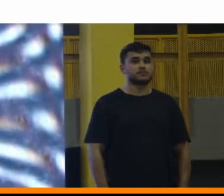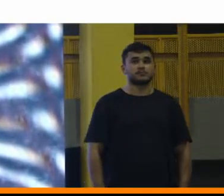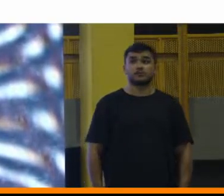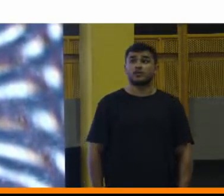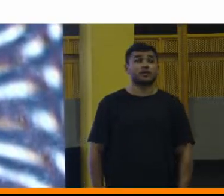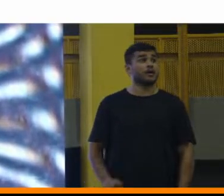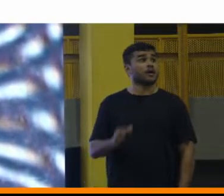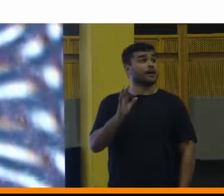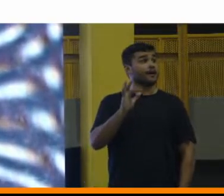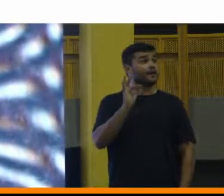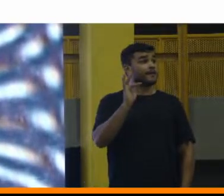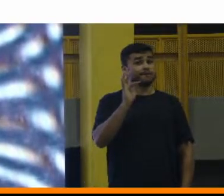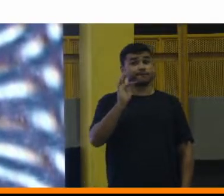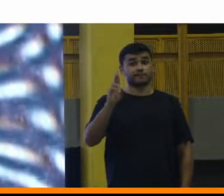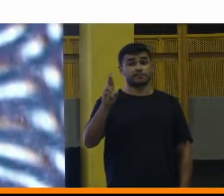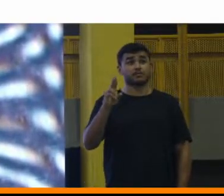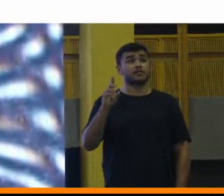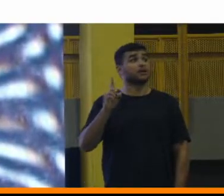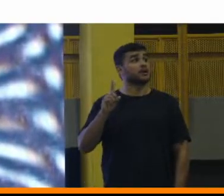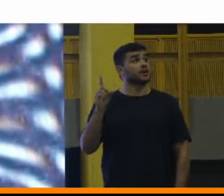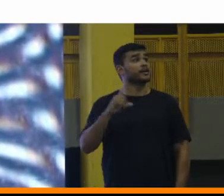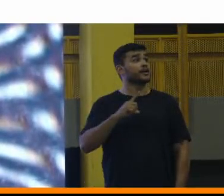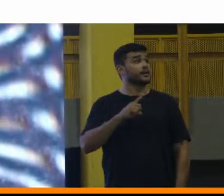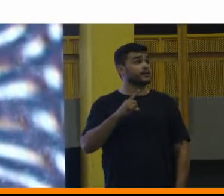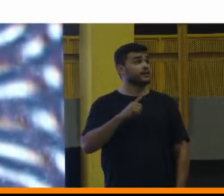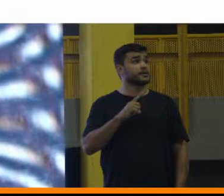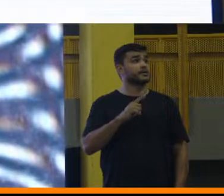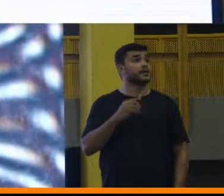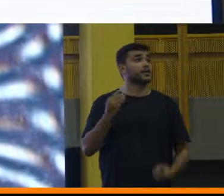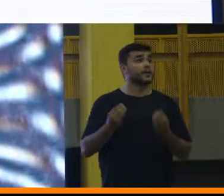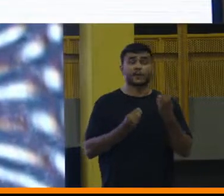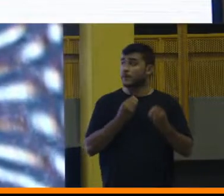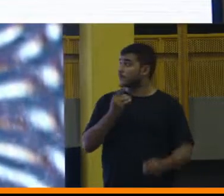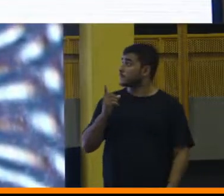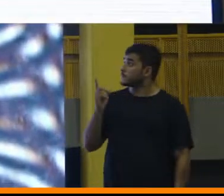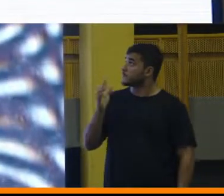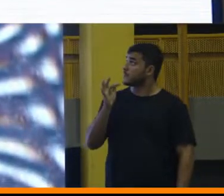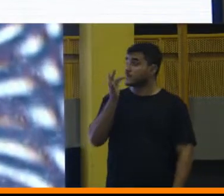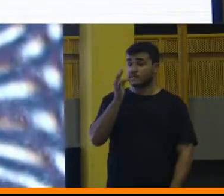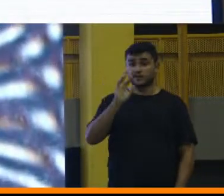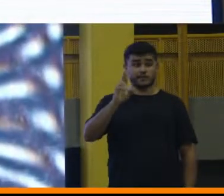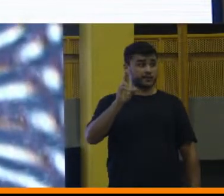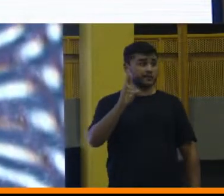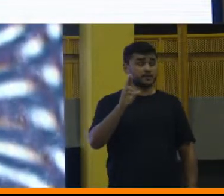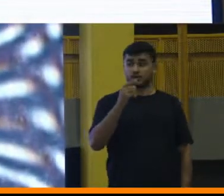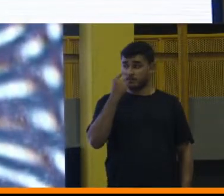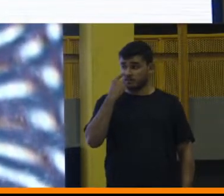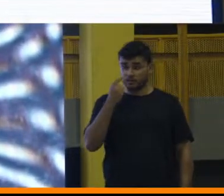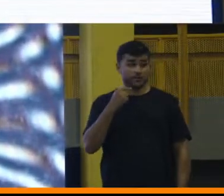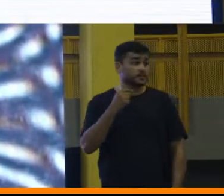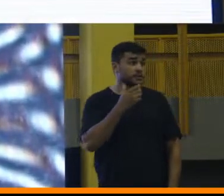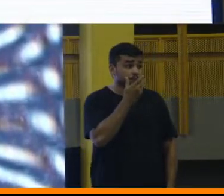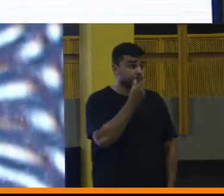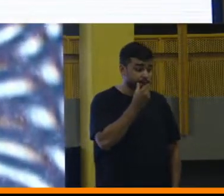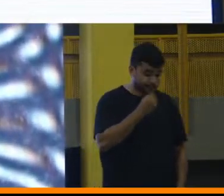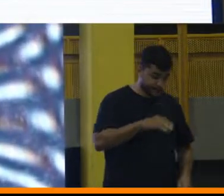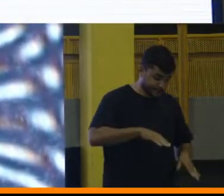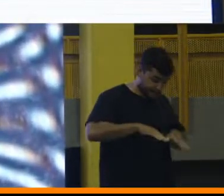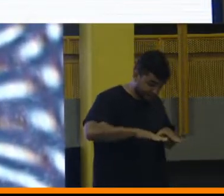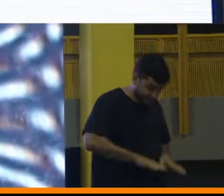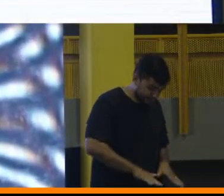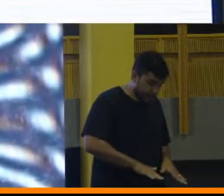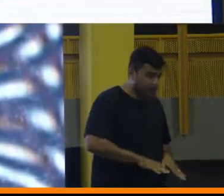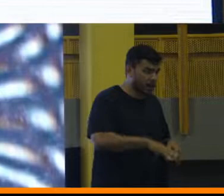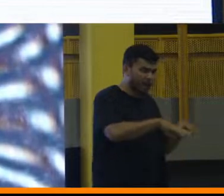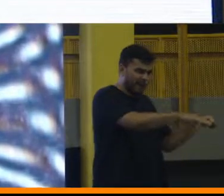Muitas vezes você vai olhar para o corpo e nele tem muitas forças atuando. Em mim agora tem o peso que a terra está puxando. E por que eu não